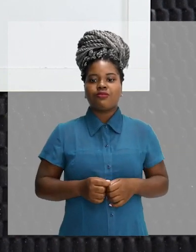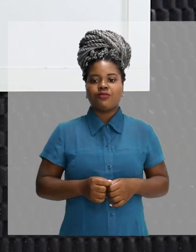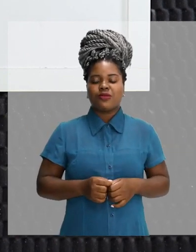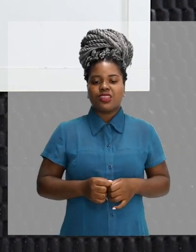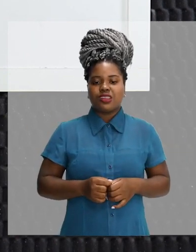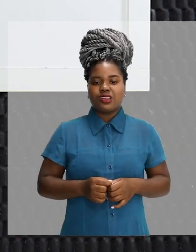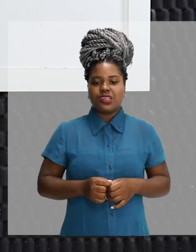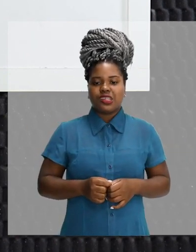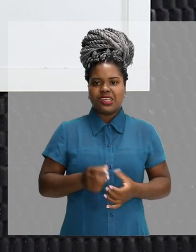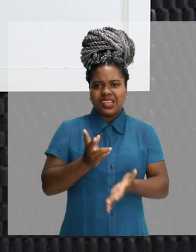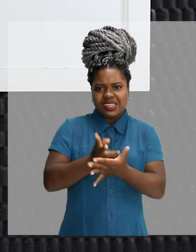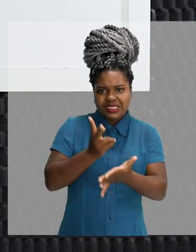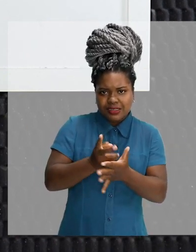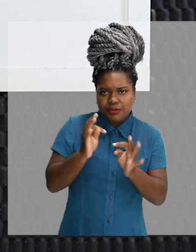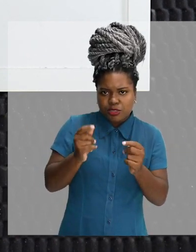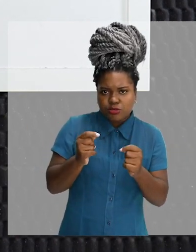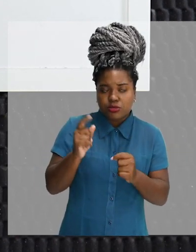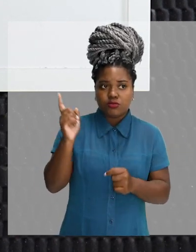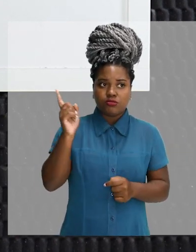Não.